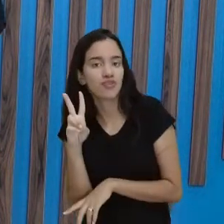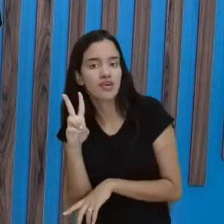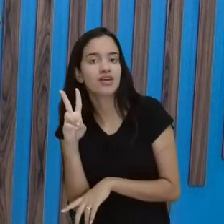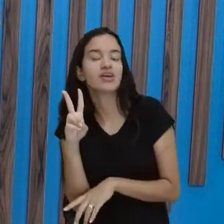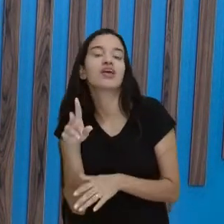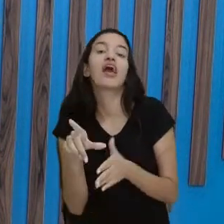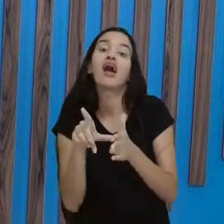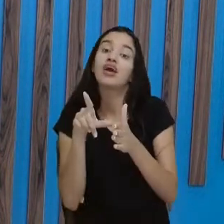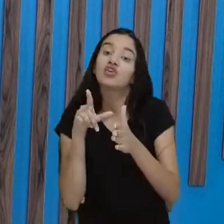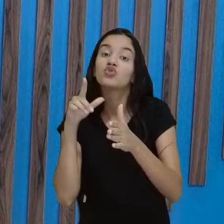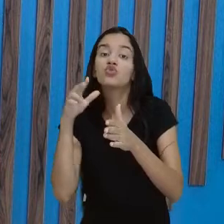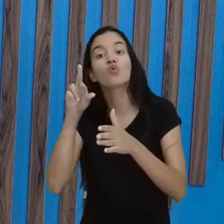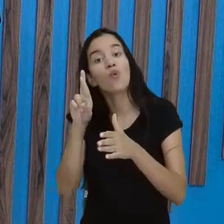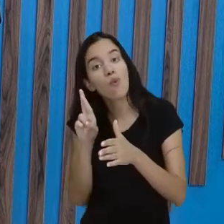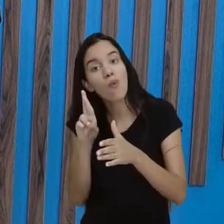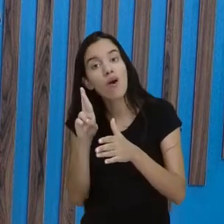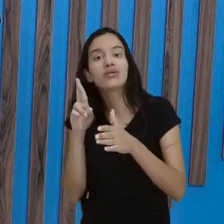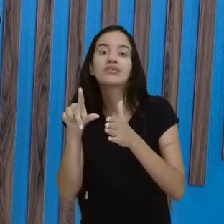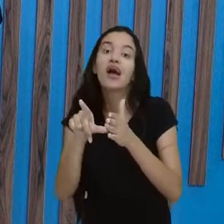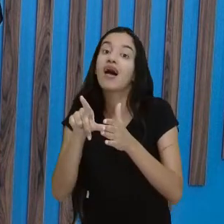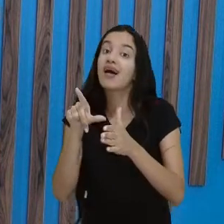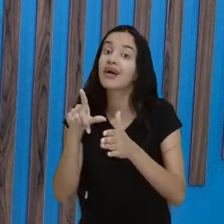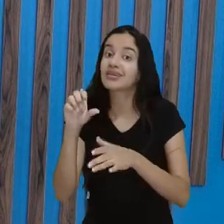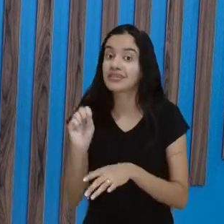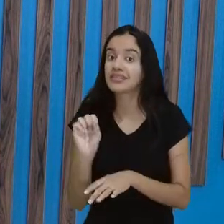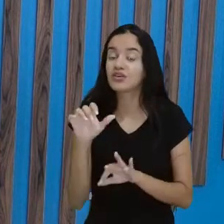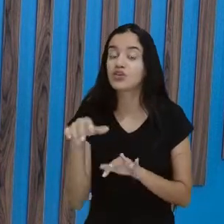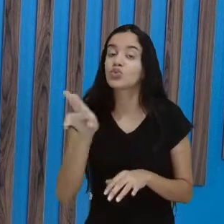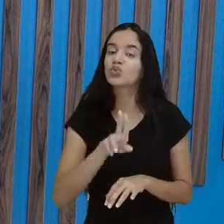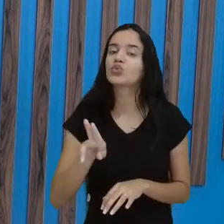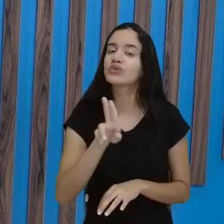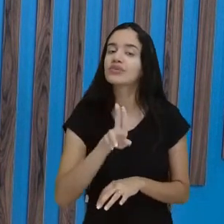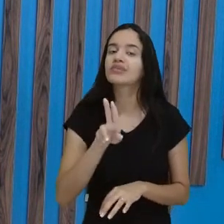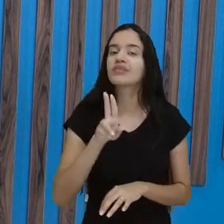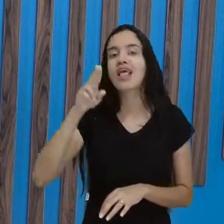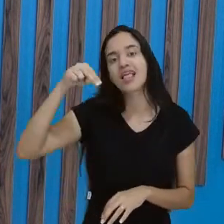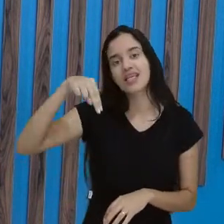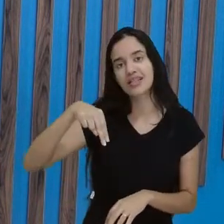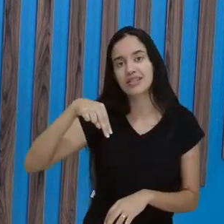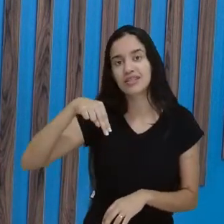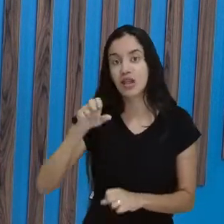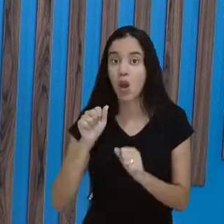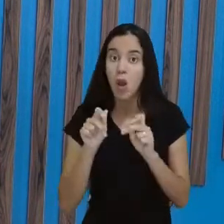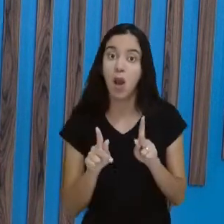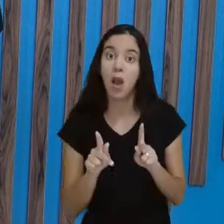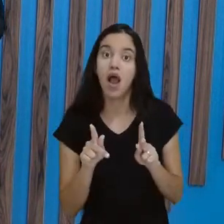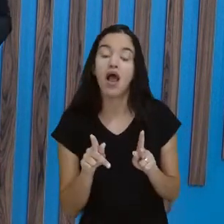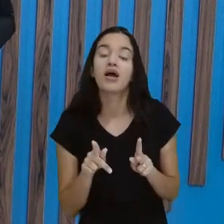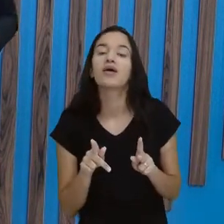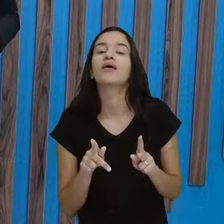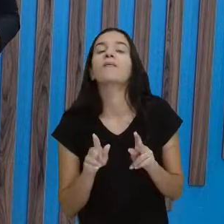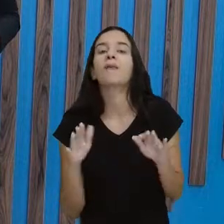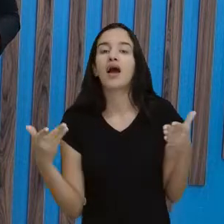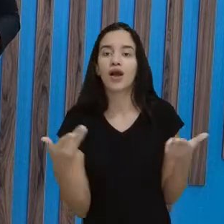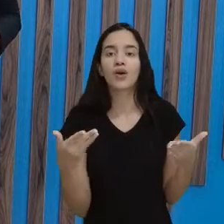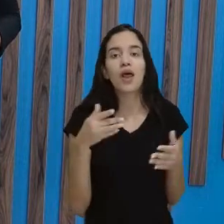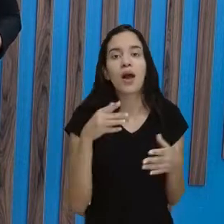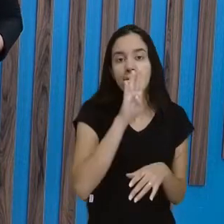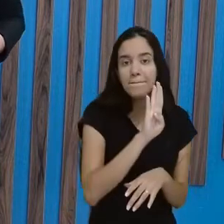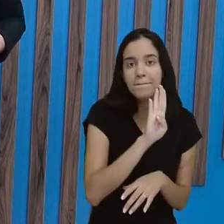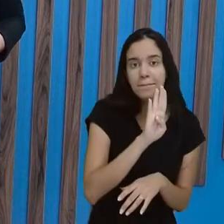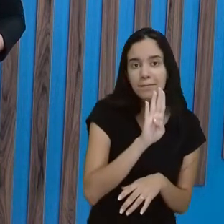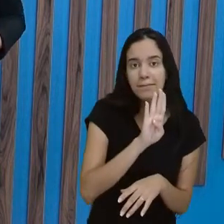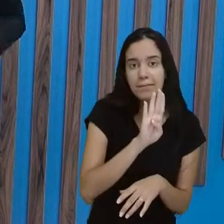do R, antes do S, utilizamos N, tá? Antes de P e B,